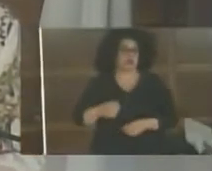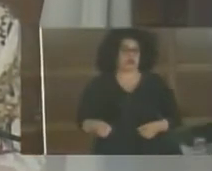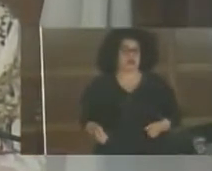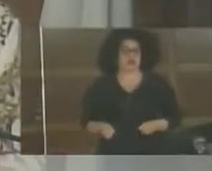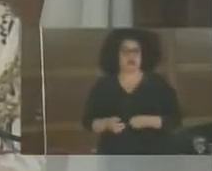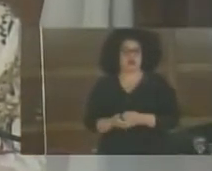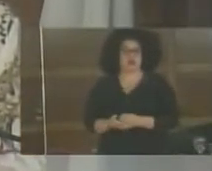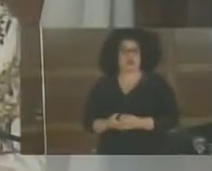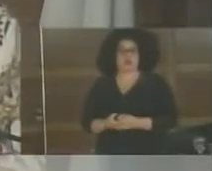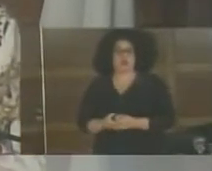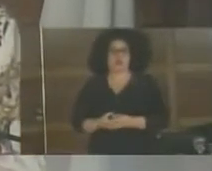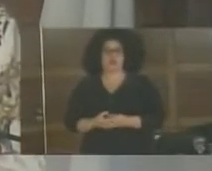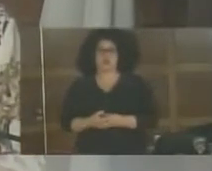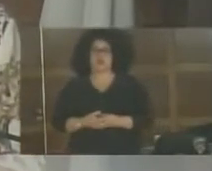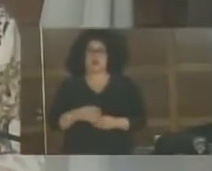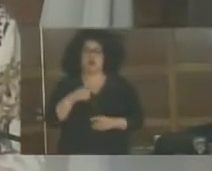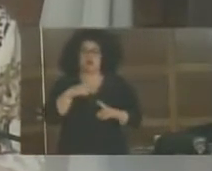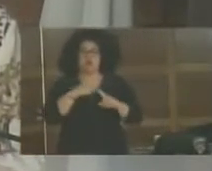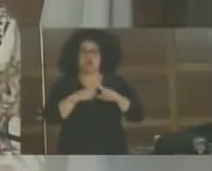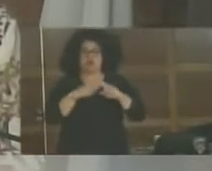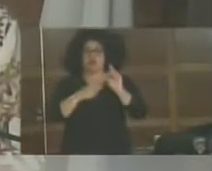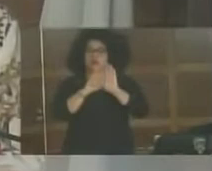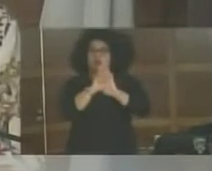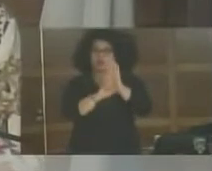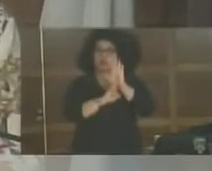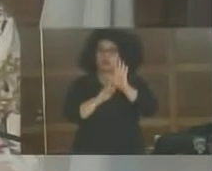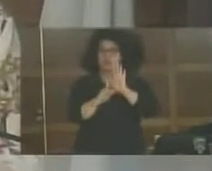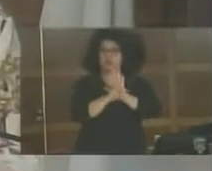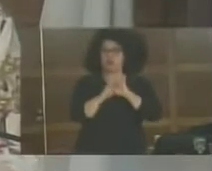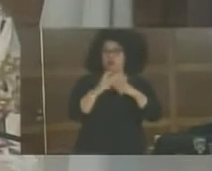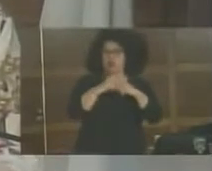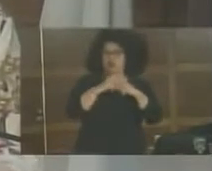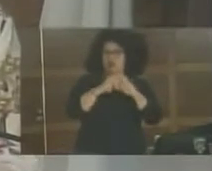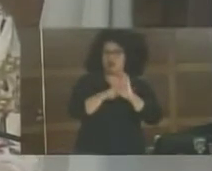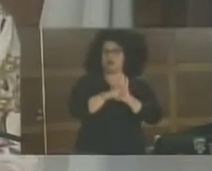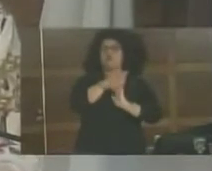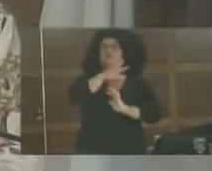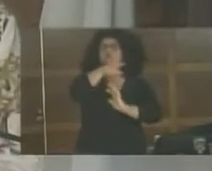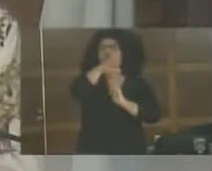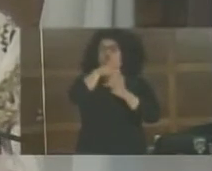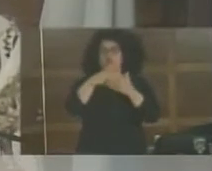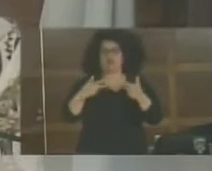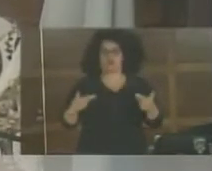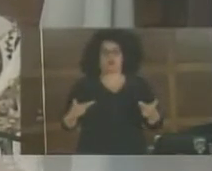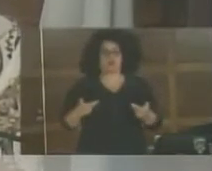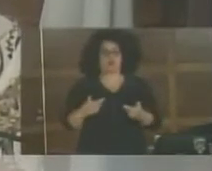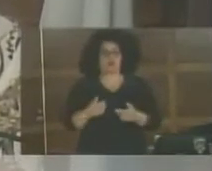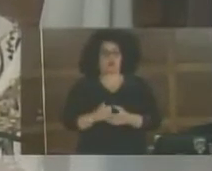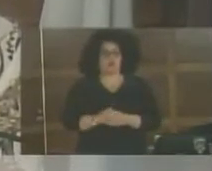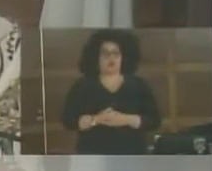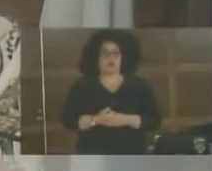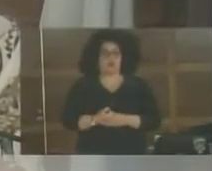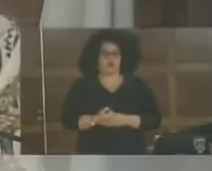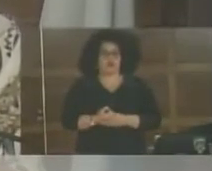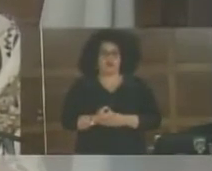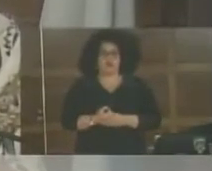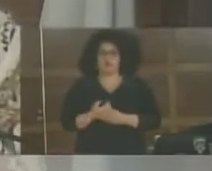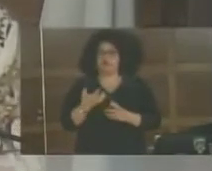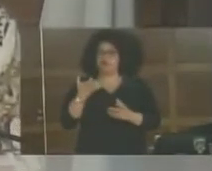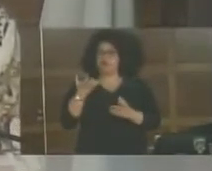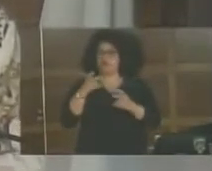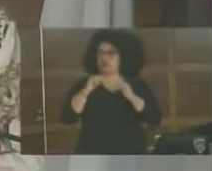né, exigidas pelo Conselho de Medicina Veterinária. Dizer a todos